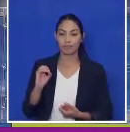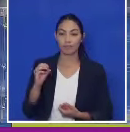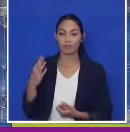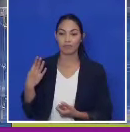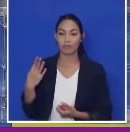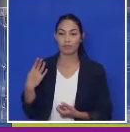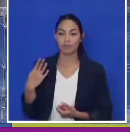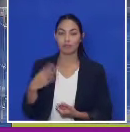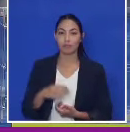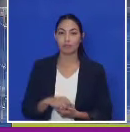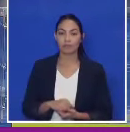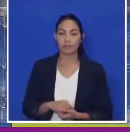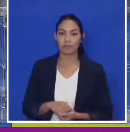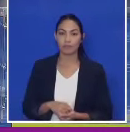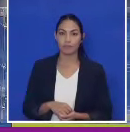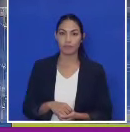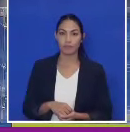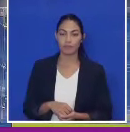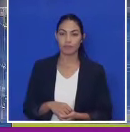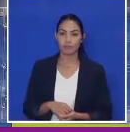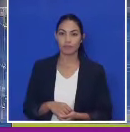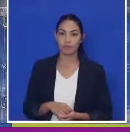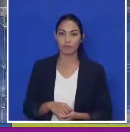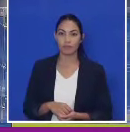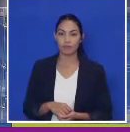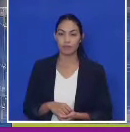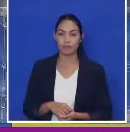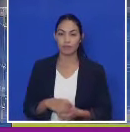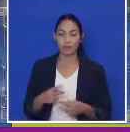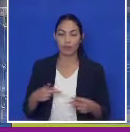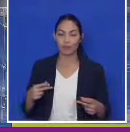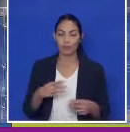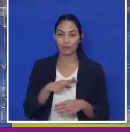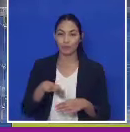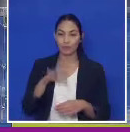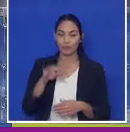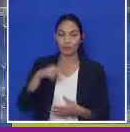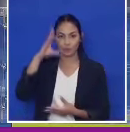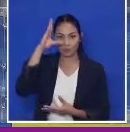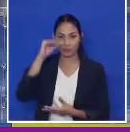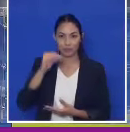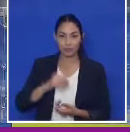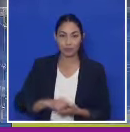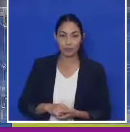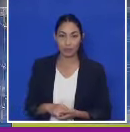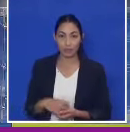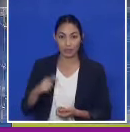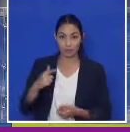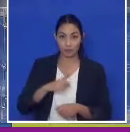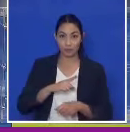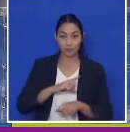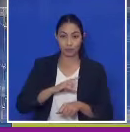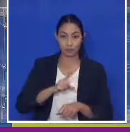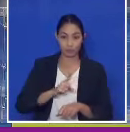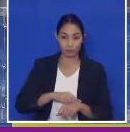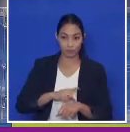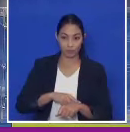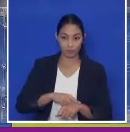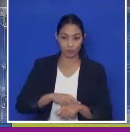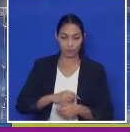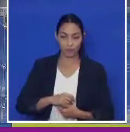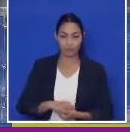Bola marrom 04. Uma noite de muitos sorteios. Às 19 horas ocorreu o sorteio da Loteria